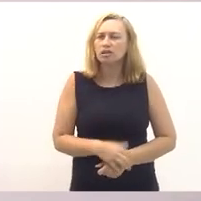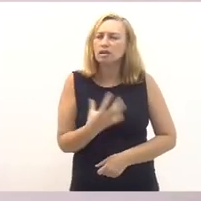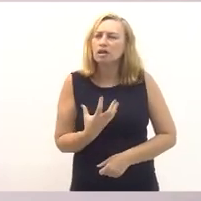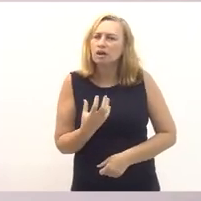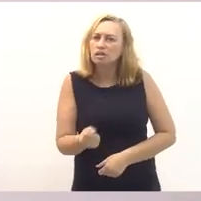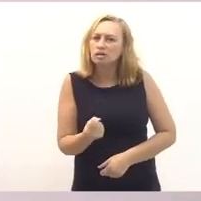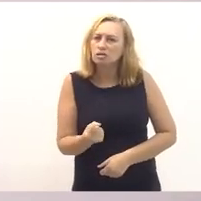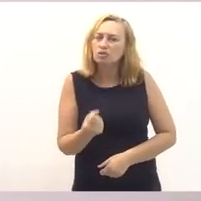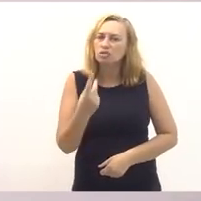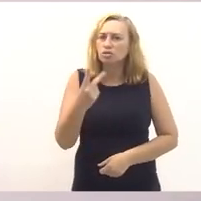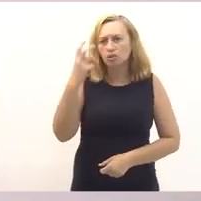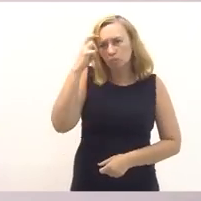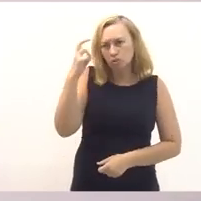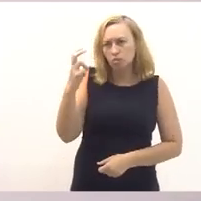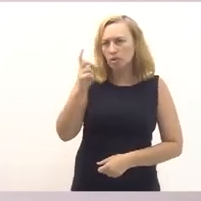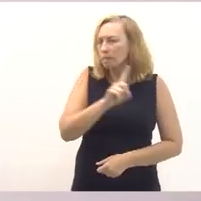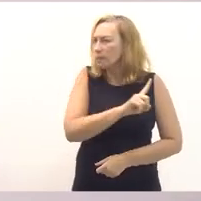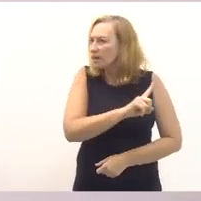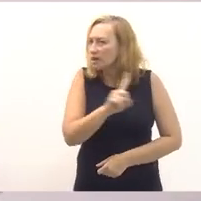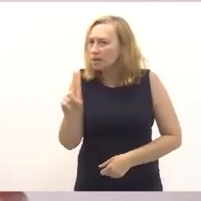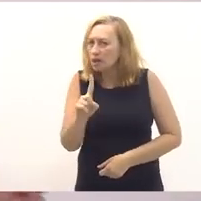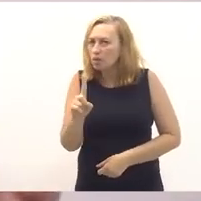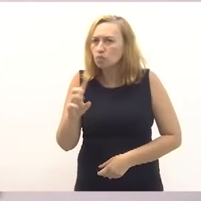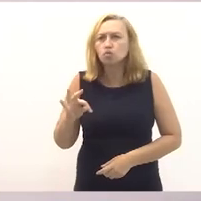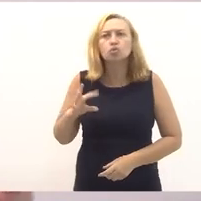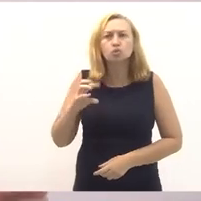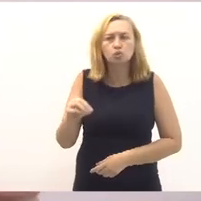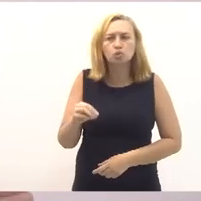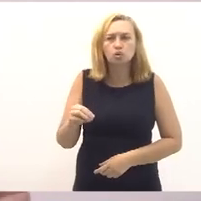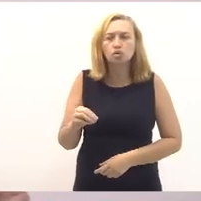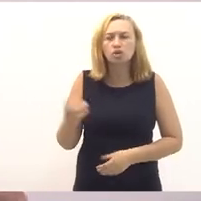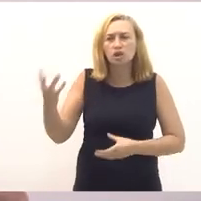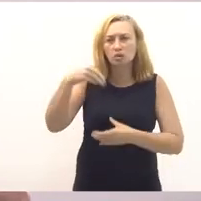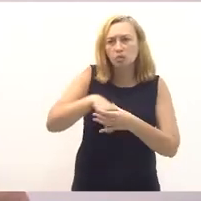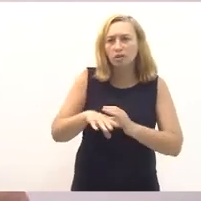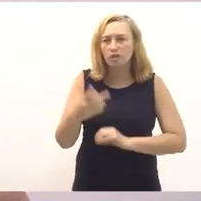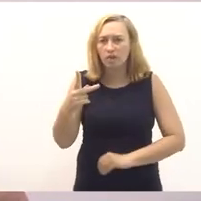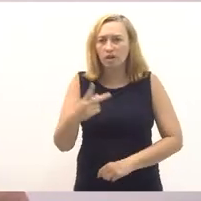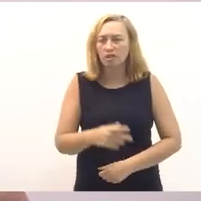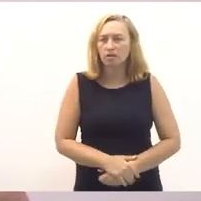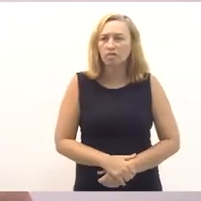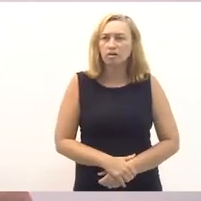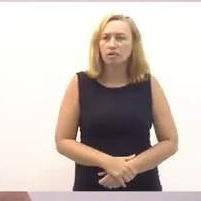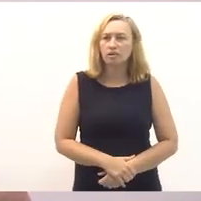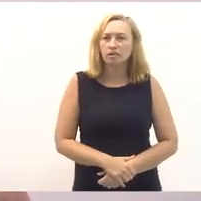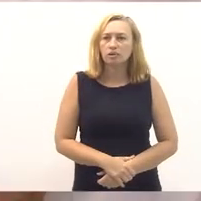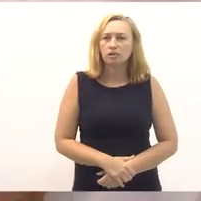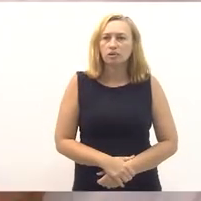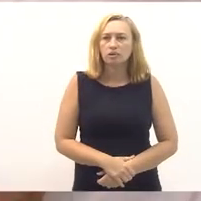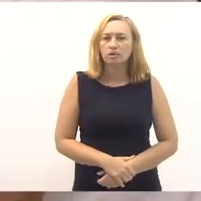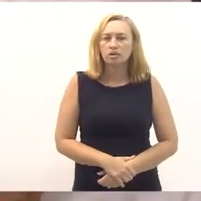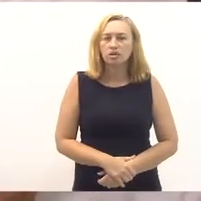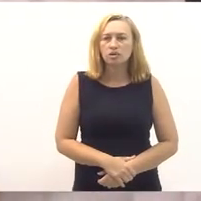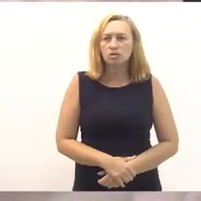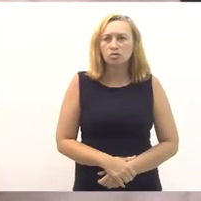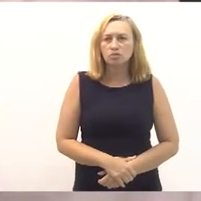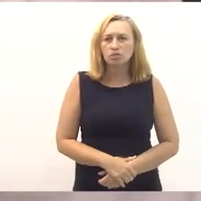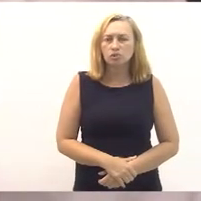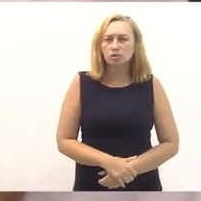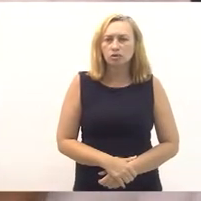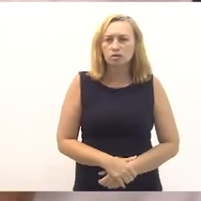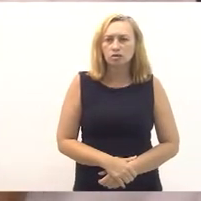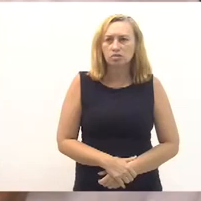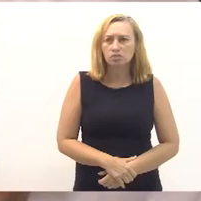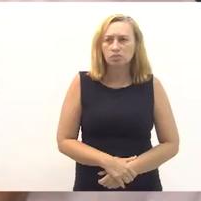aceitamos sua cultura mas não tudo que se incluir ela o Gabriel tentando arrematar seja